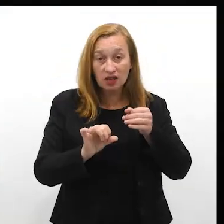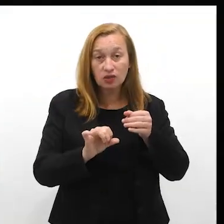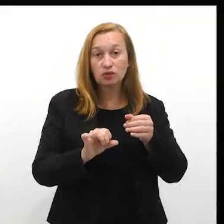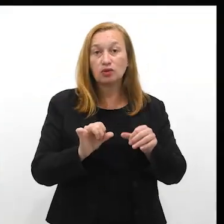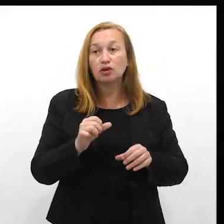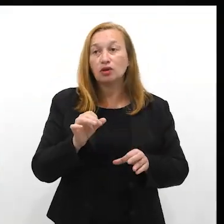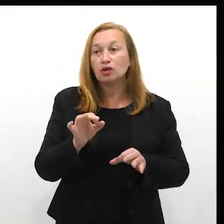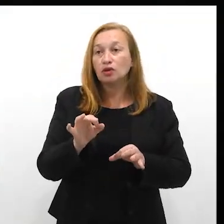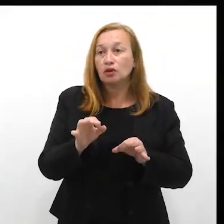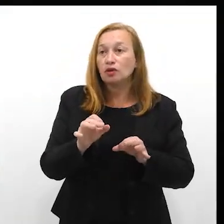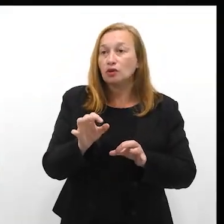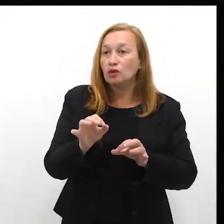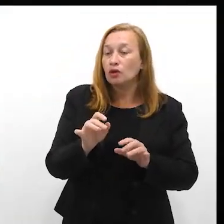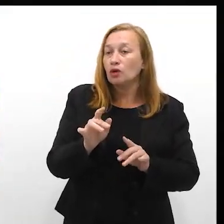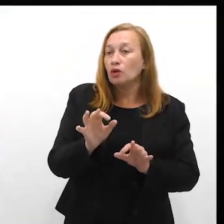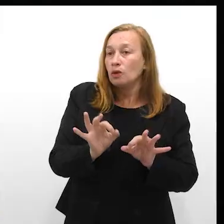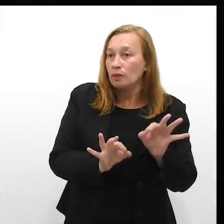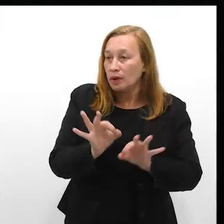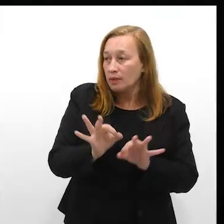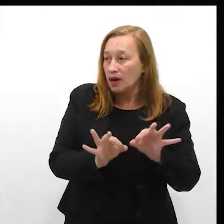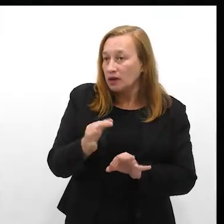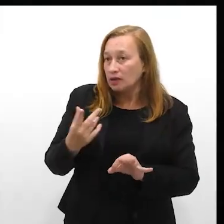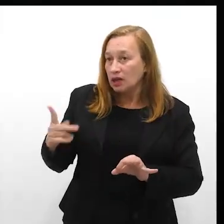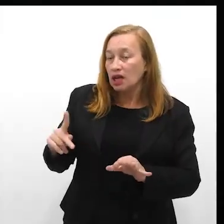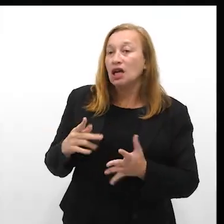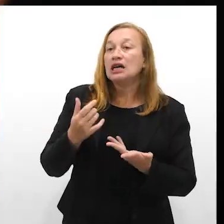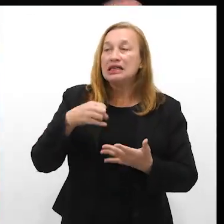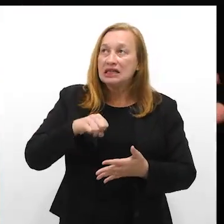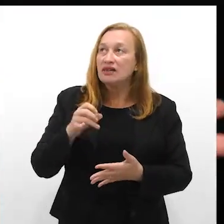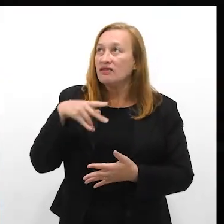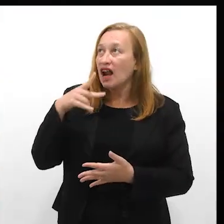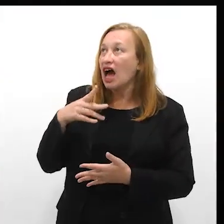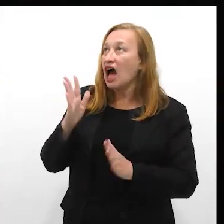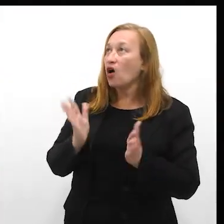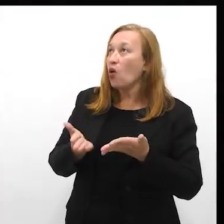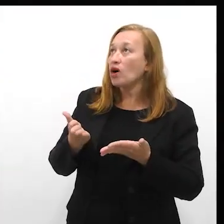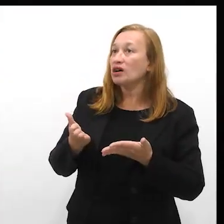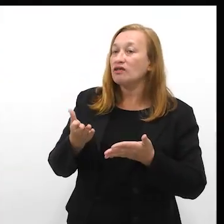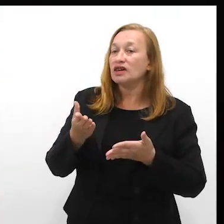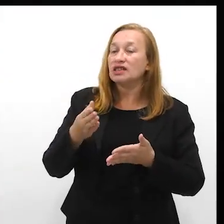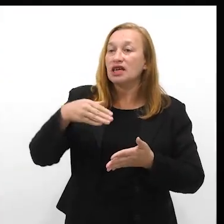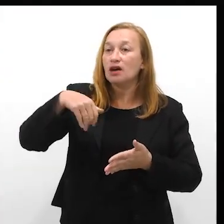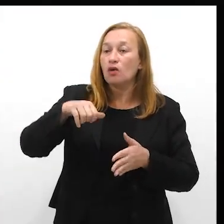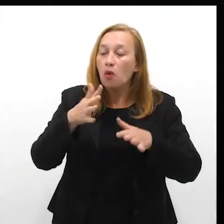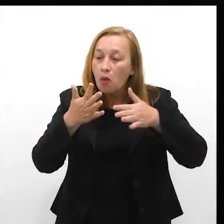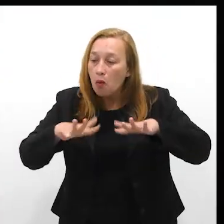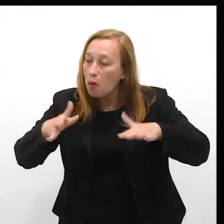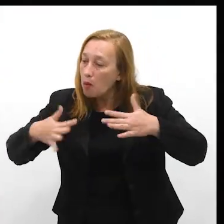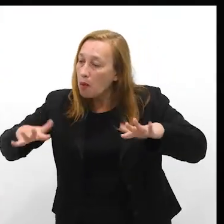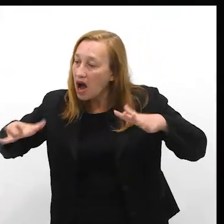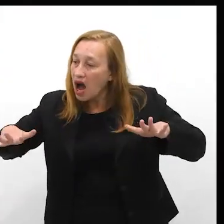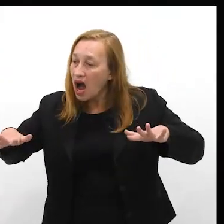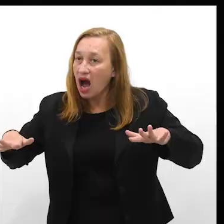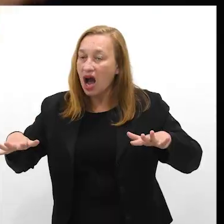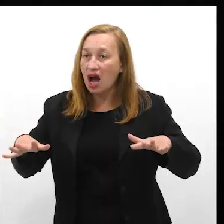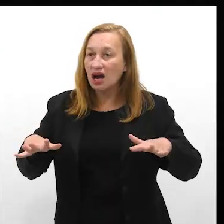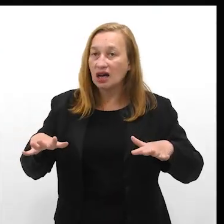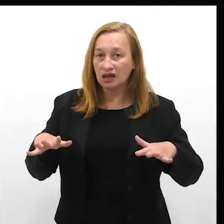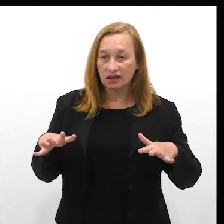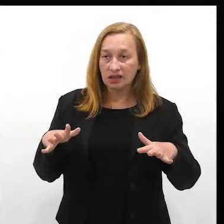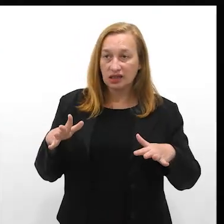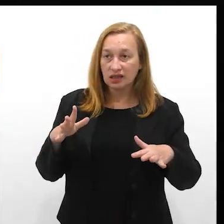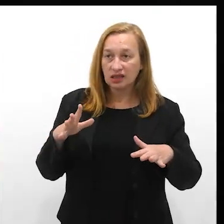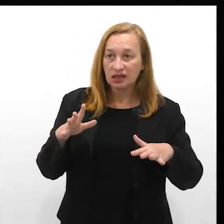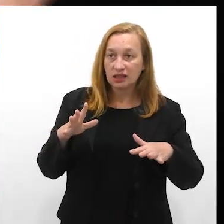é a minha relação agora com o carnavalesco. Ele pergunta, Marina, a gente vai fazer o fundo do mar, vamos dizer agora, né? Pô, as sereias,